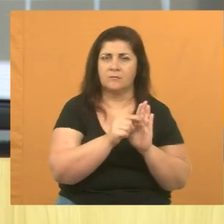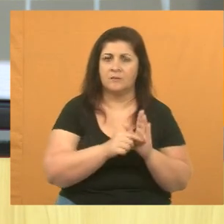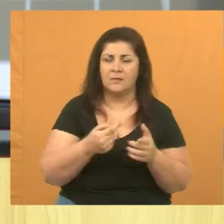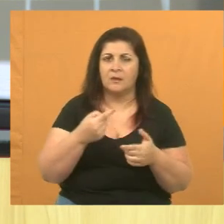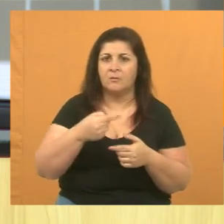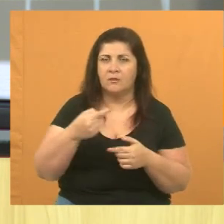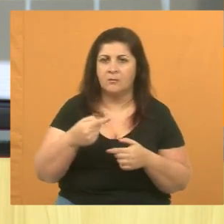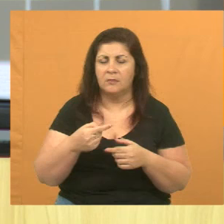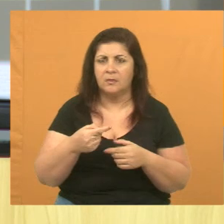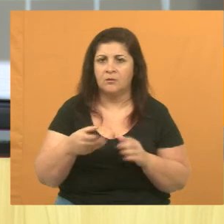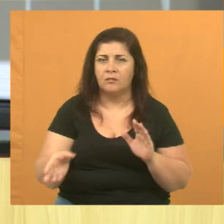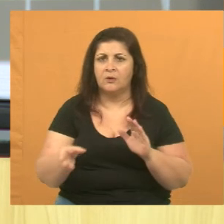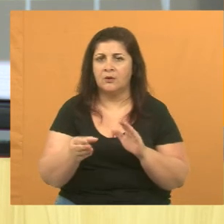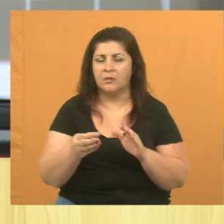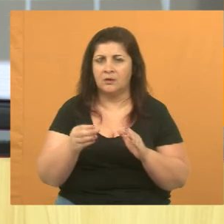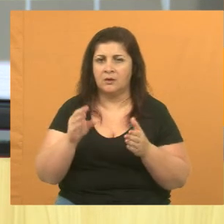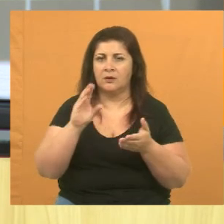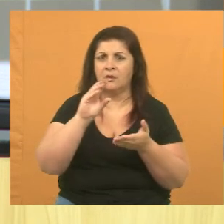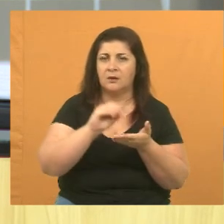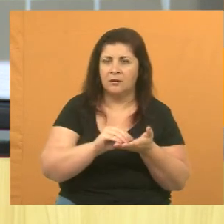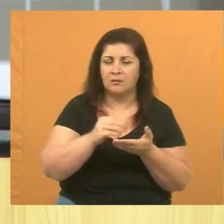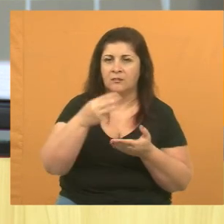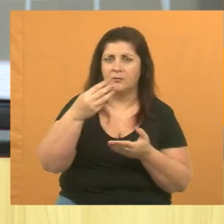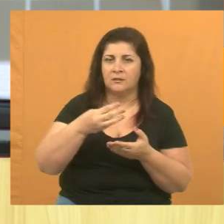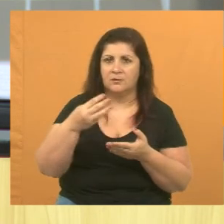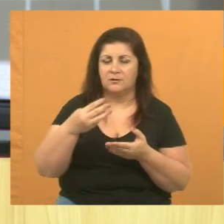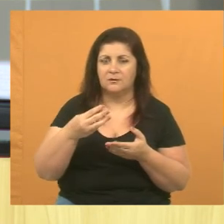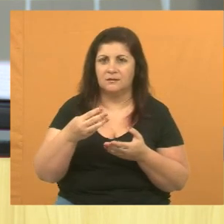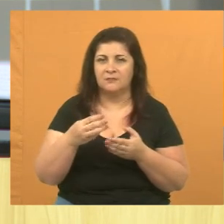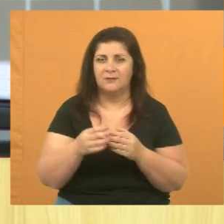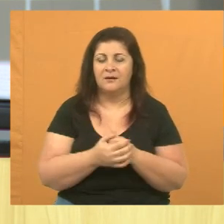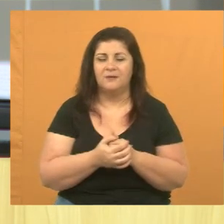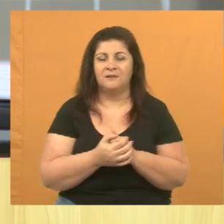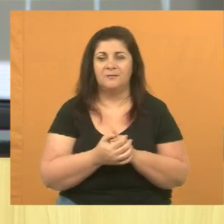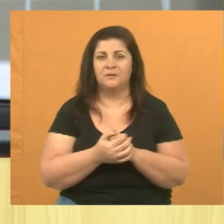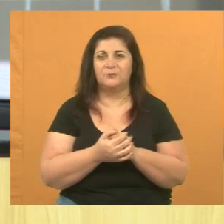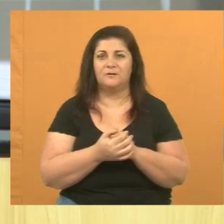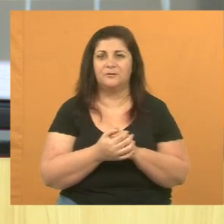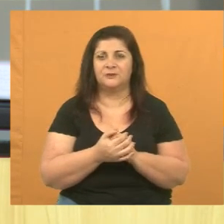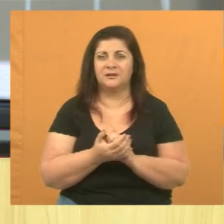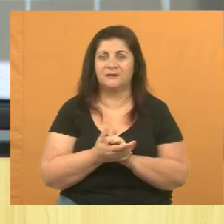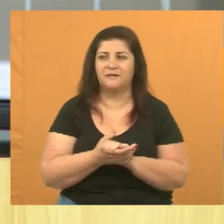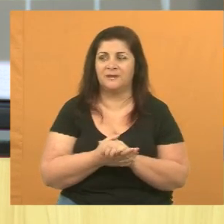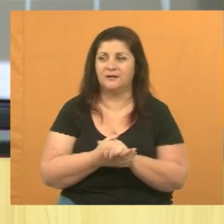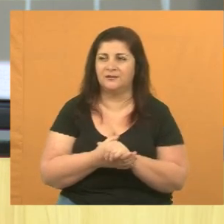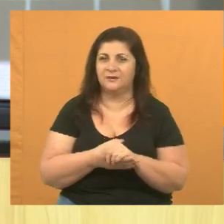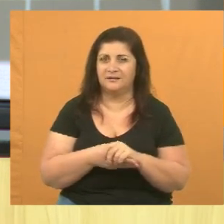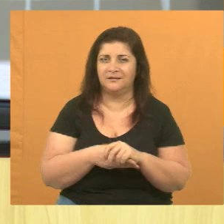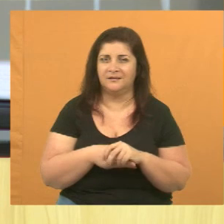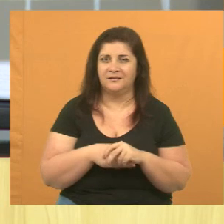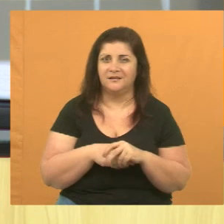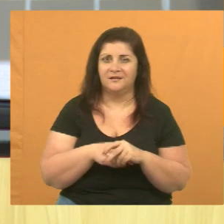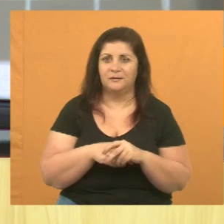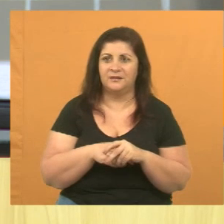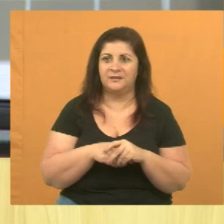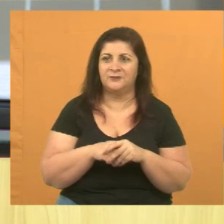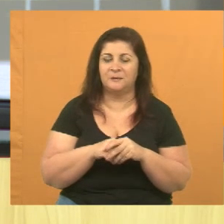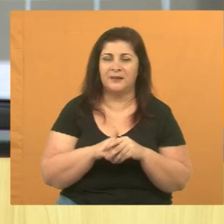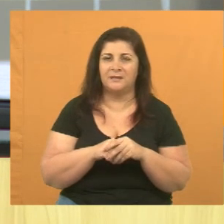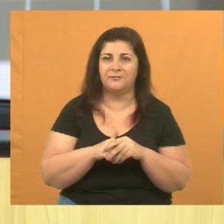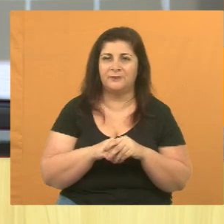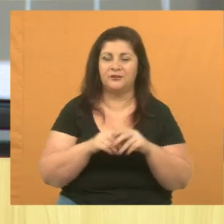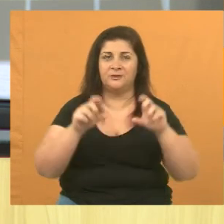incluído o parágrafo 3º no artigo 3º do projeto de lei do Executivo de número 21 de 2018 com a